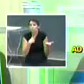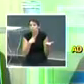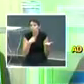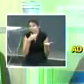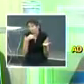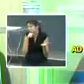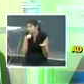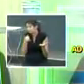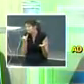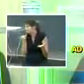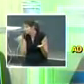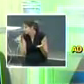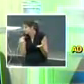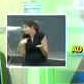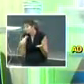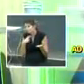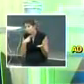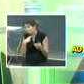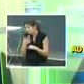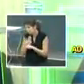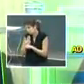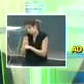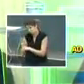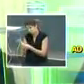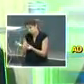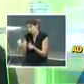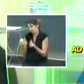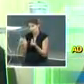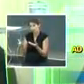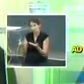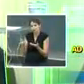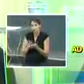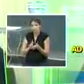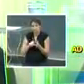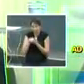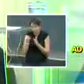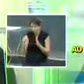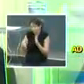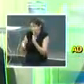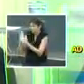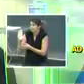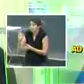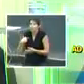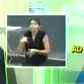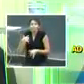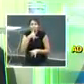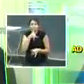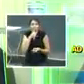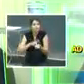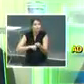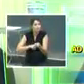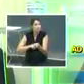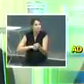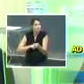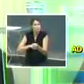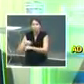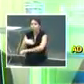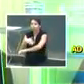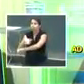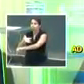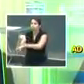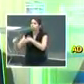mas ele vai dizer: eu não posso. E quando ele diz não posso, você sai desesperado, sai sem ele ainda em beira, sai sem rumo,